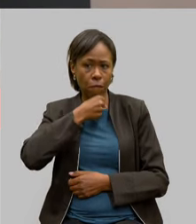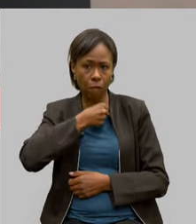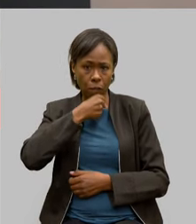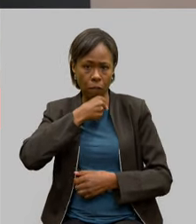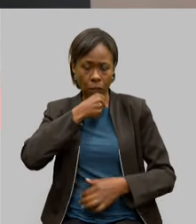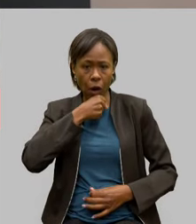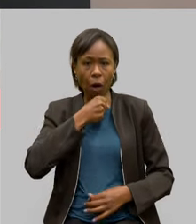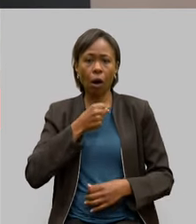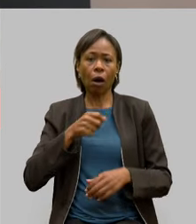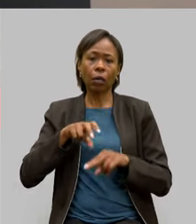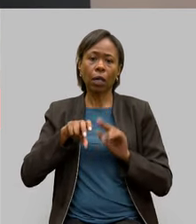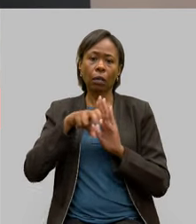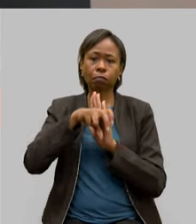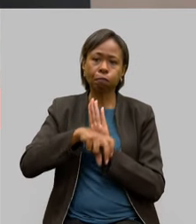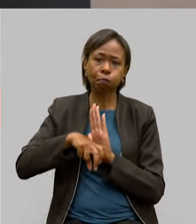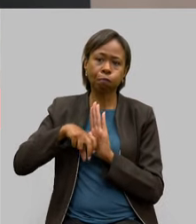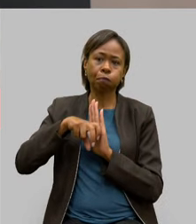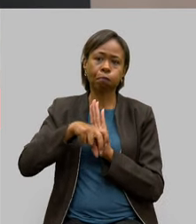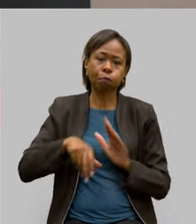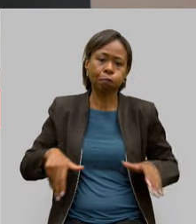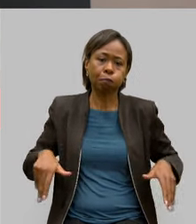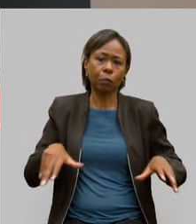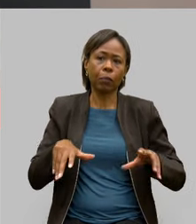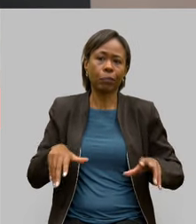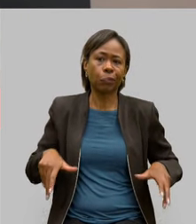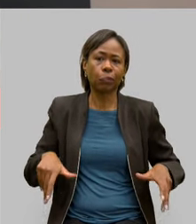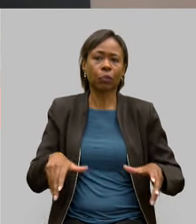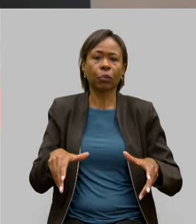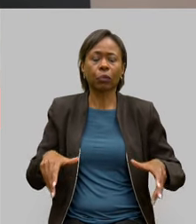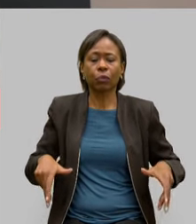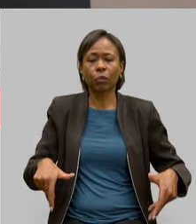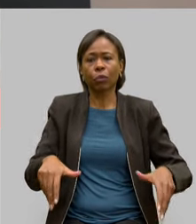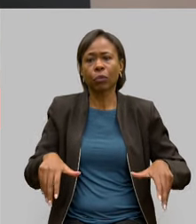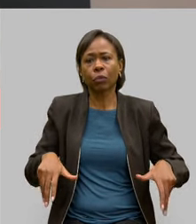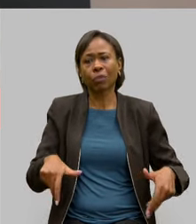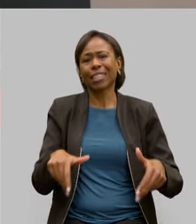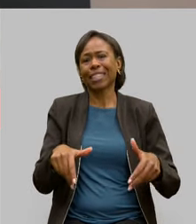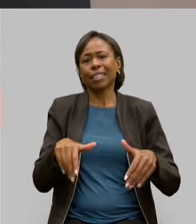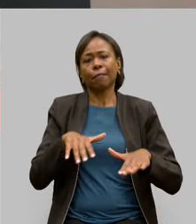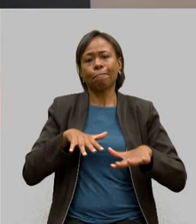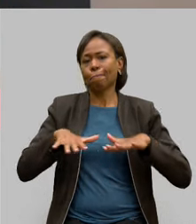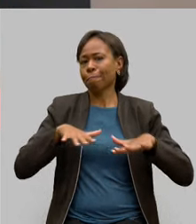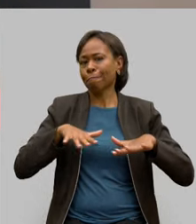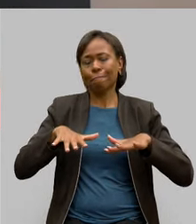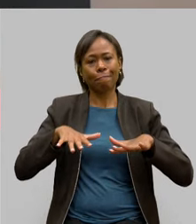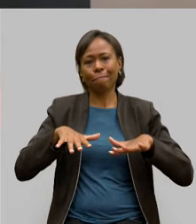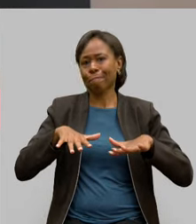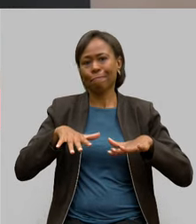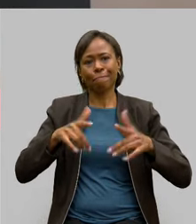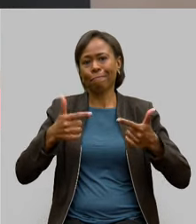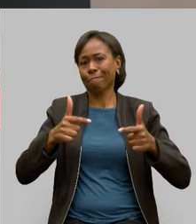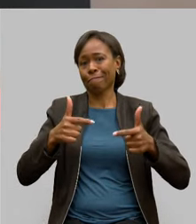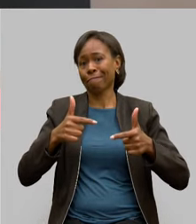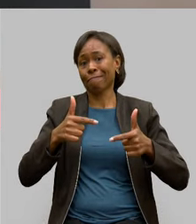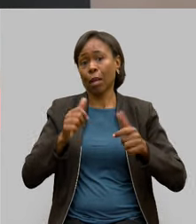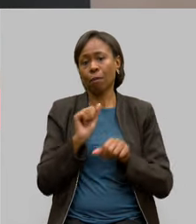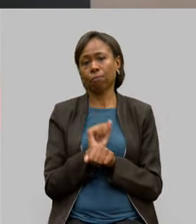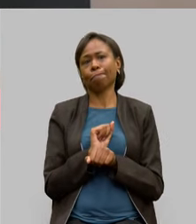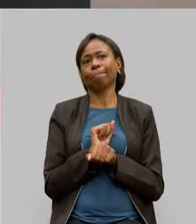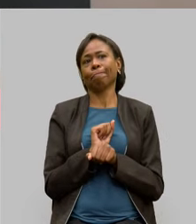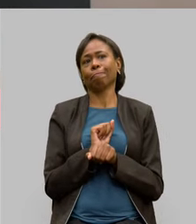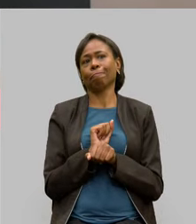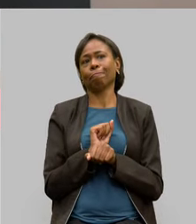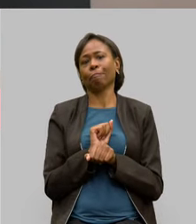ficar andando de cadeira de rodas eh não tinha mais movimentos porque ficava super dopada drogada e o nosso outro